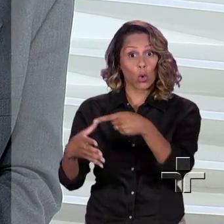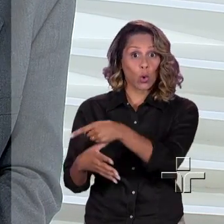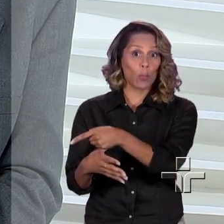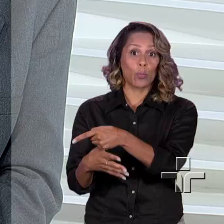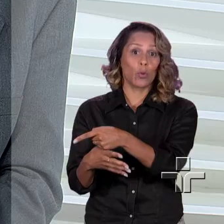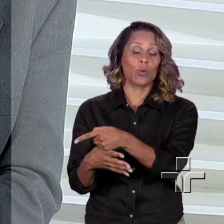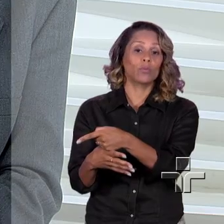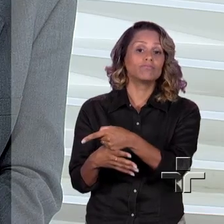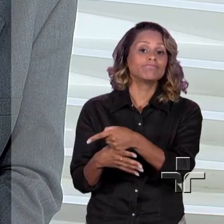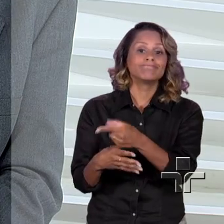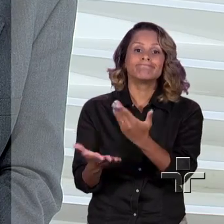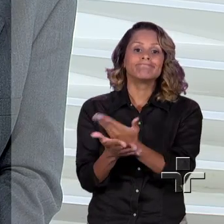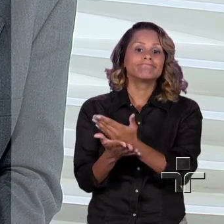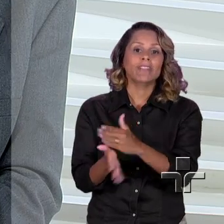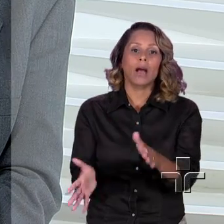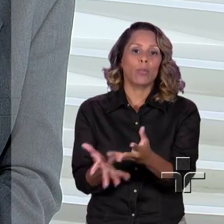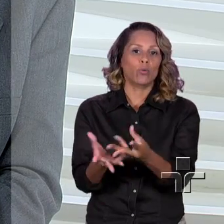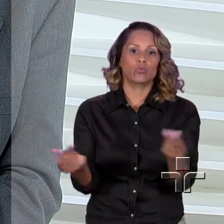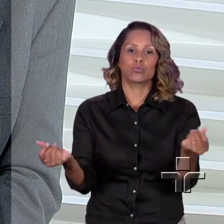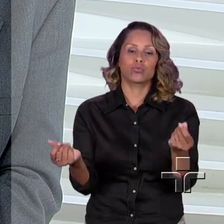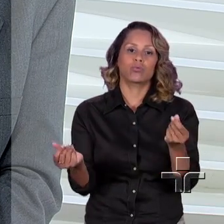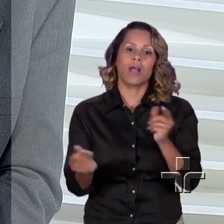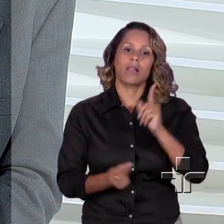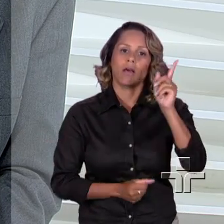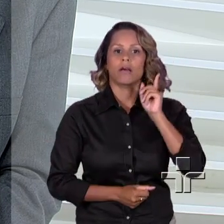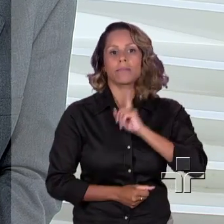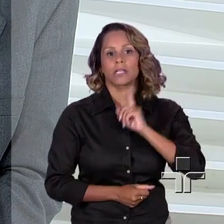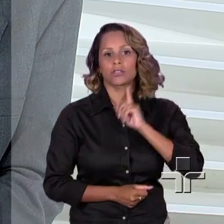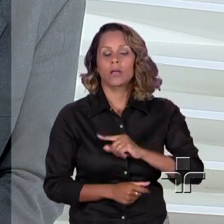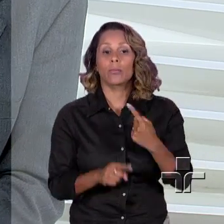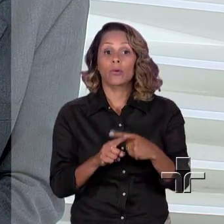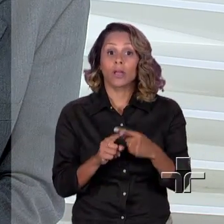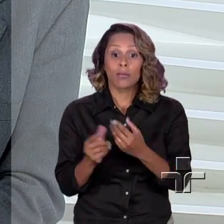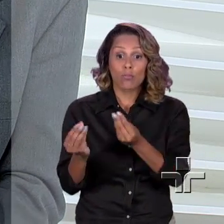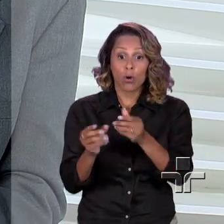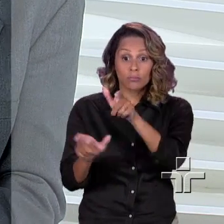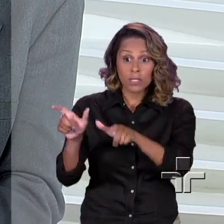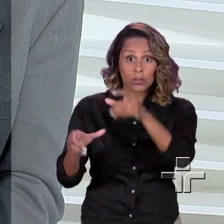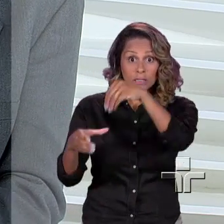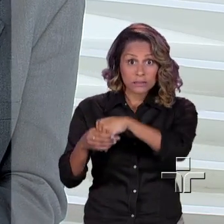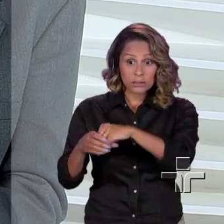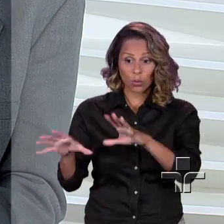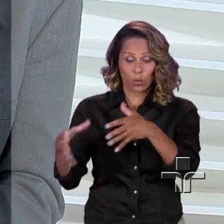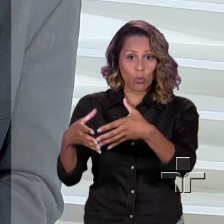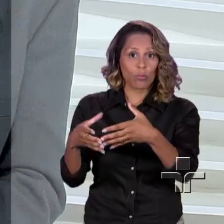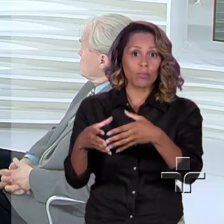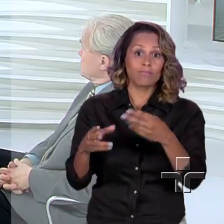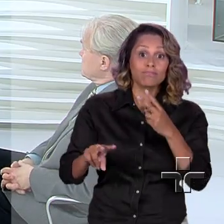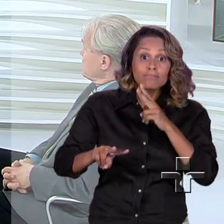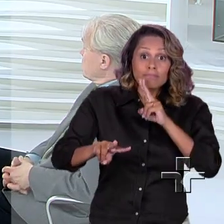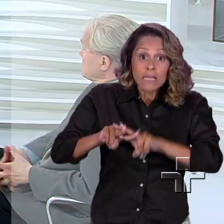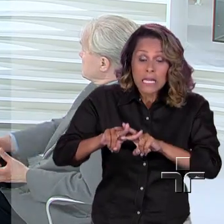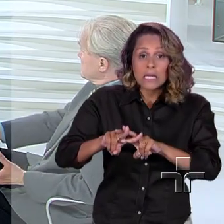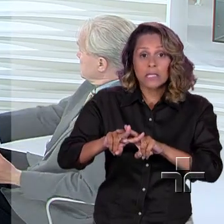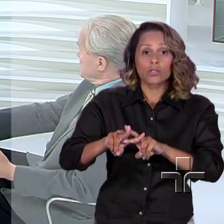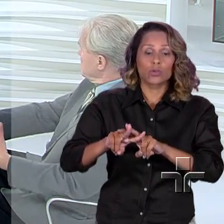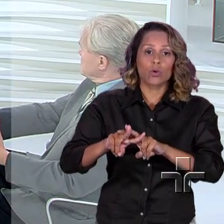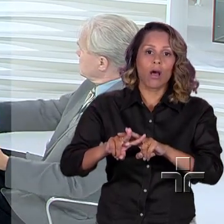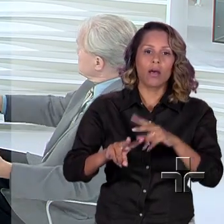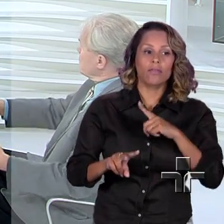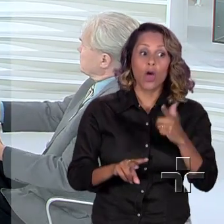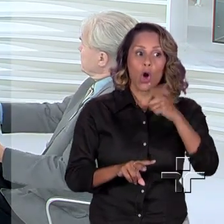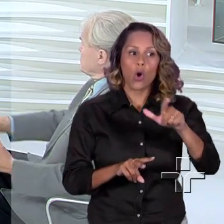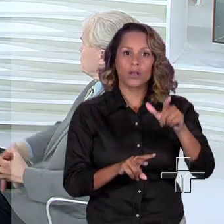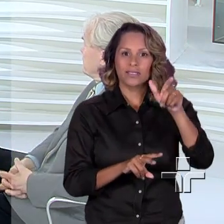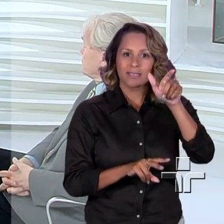acabou basicamente em Minas Gerais porque pessoas foram presos e falaram sobre outras pessoas. Então, a organização, que tinha mais